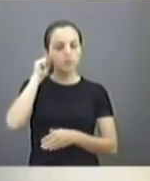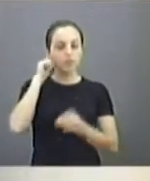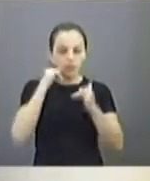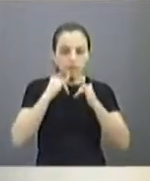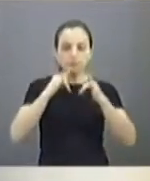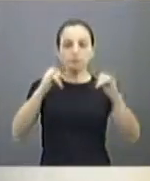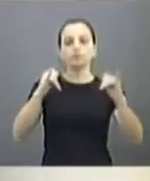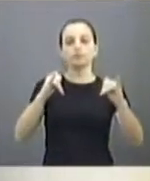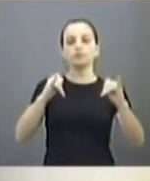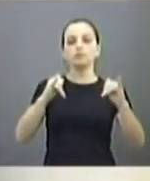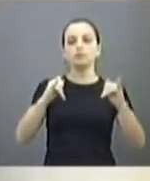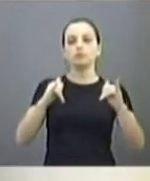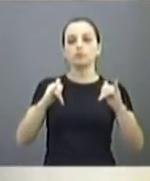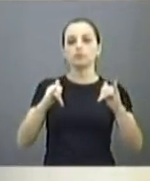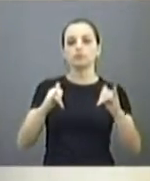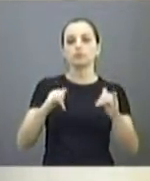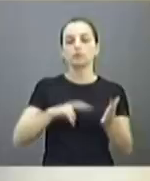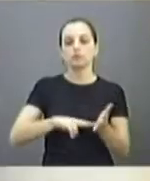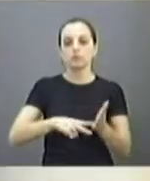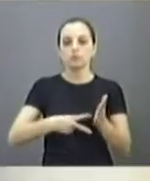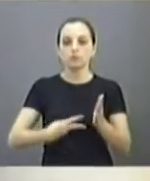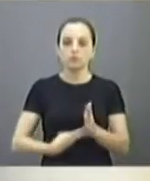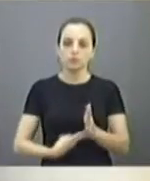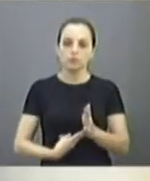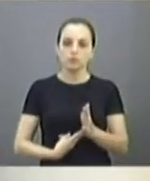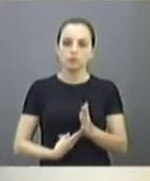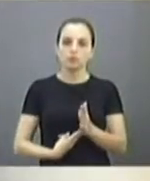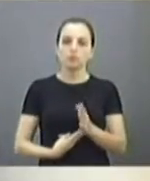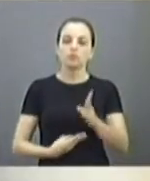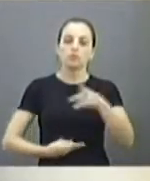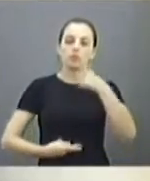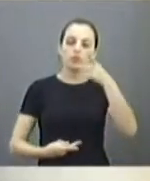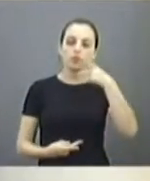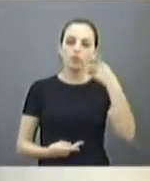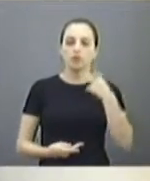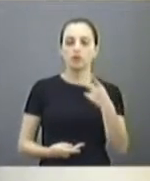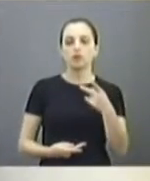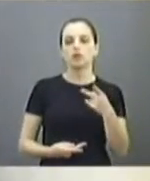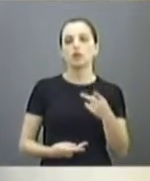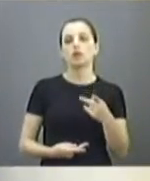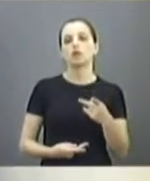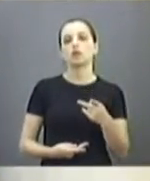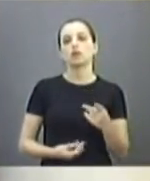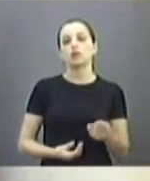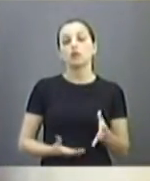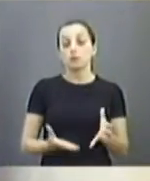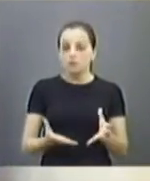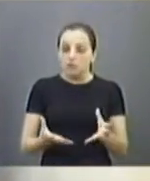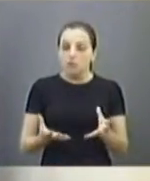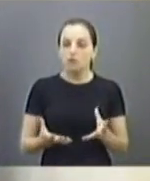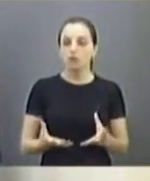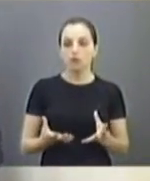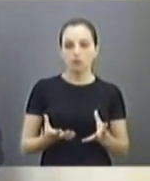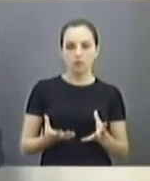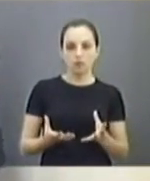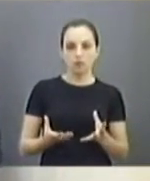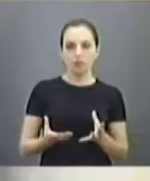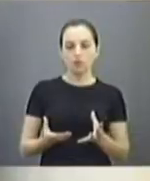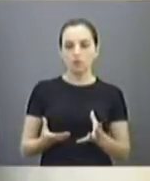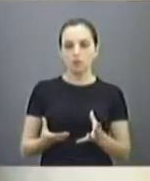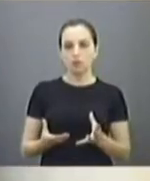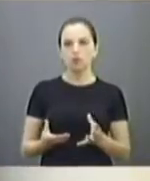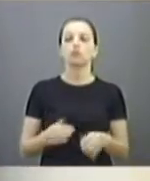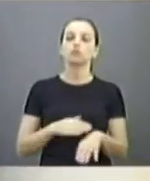que deixou aqui o servidor do sindicato, que foi o Luciano, que está se propondo, eles estão se propondo